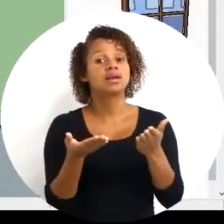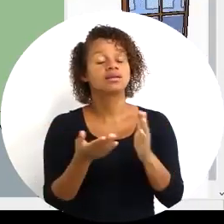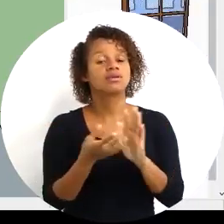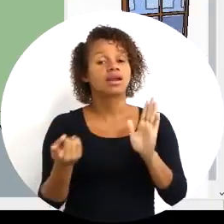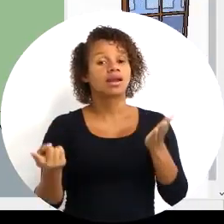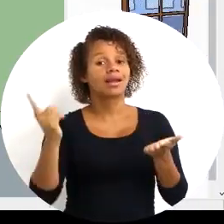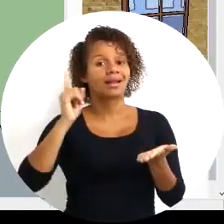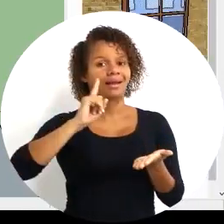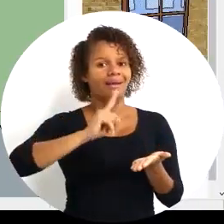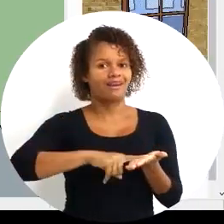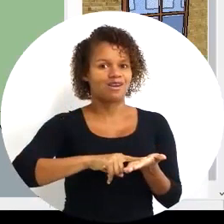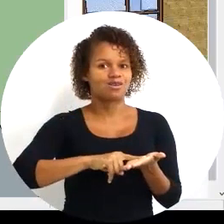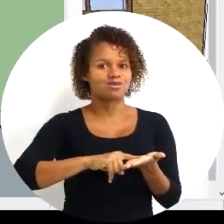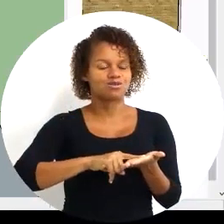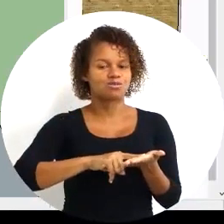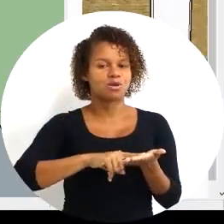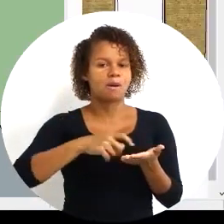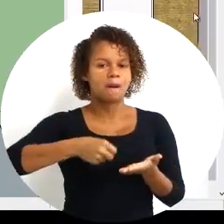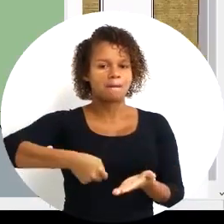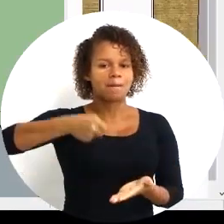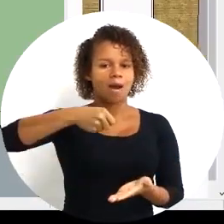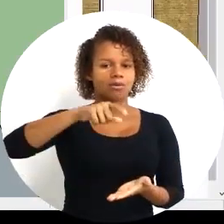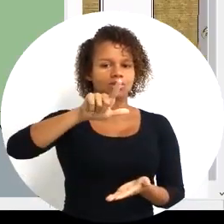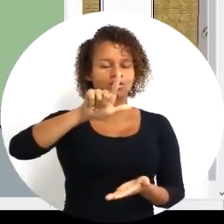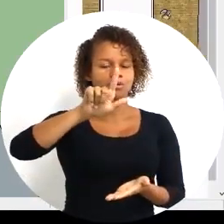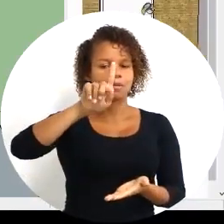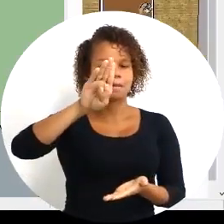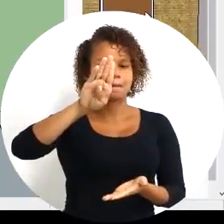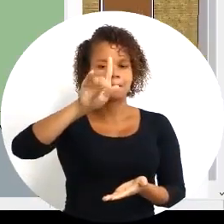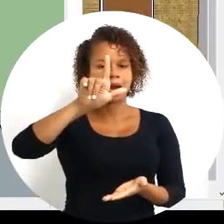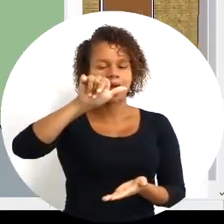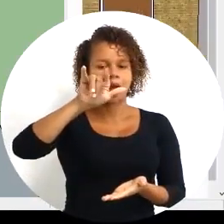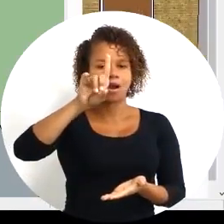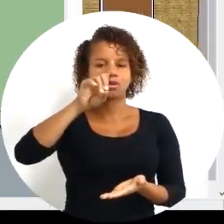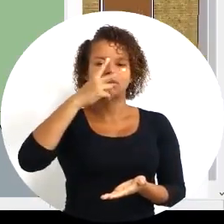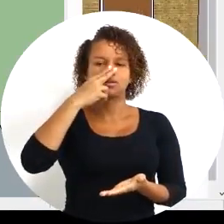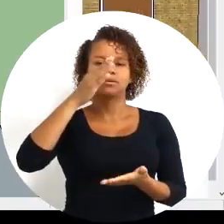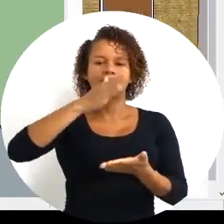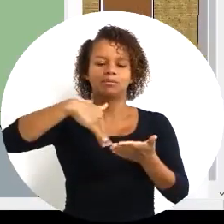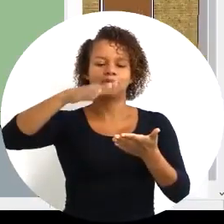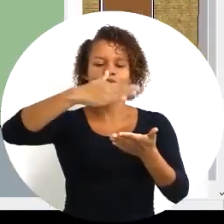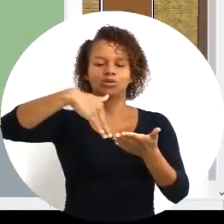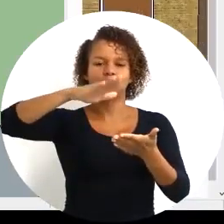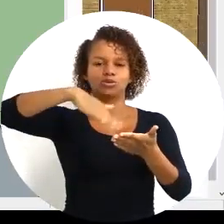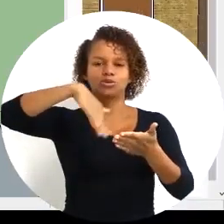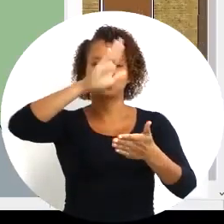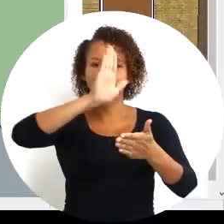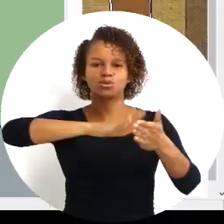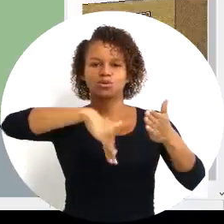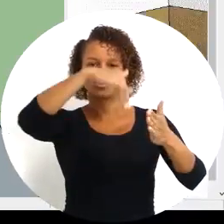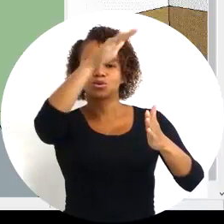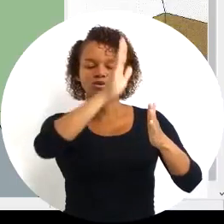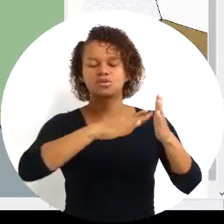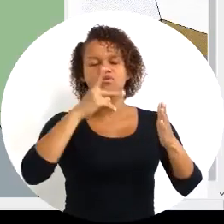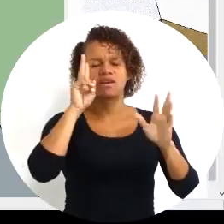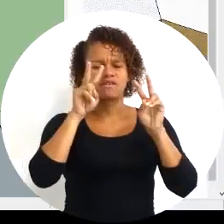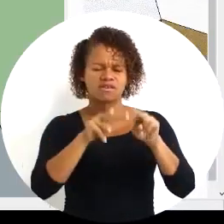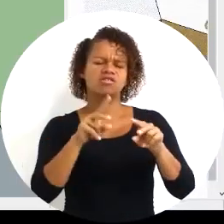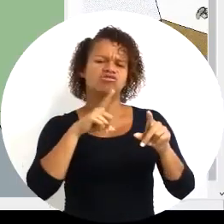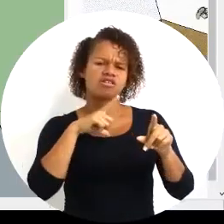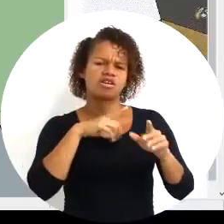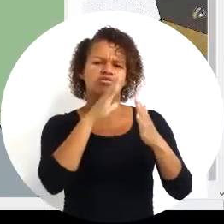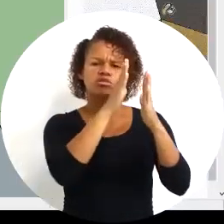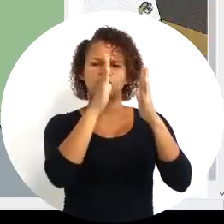Nesse caso, nós vamos clicar sobre o balde, a ferramenta de pintura, e você vai perceber diversos padrões